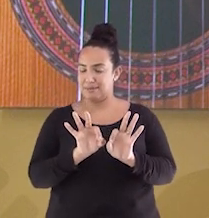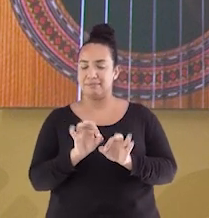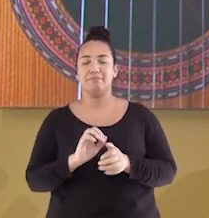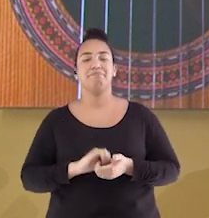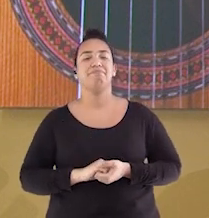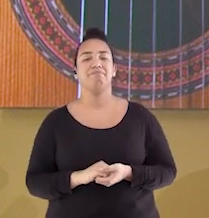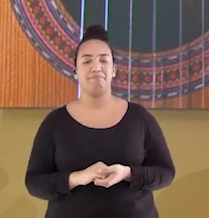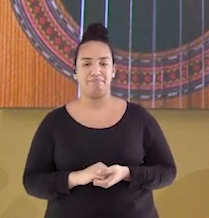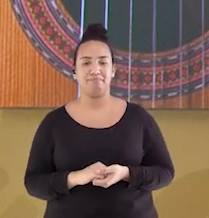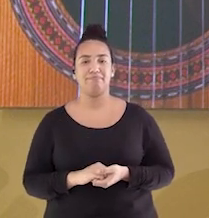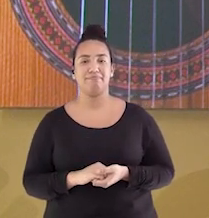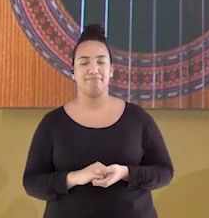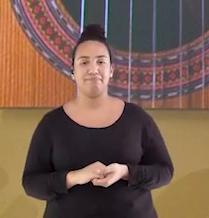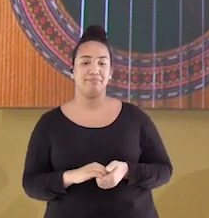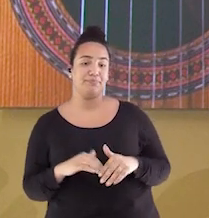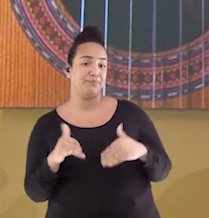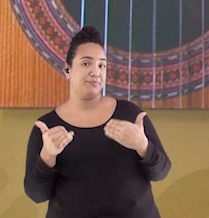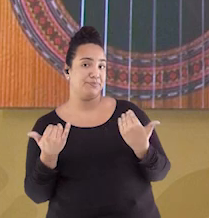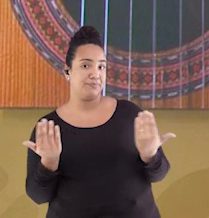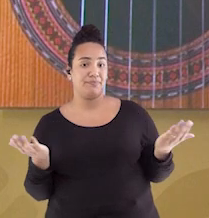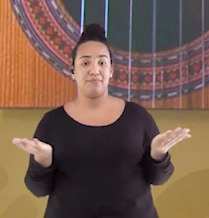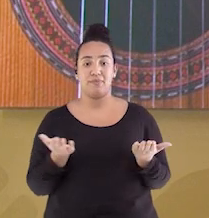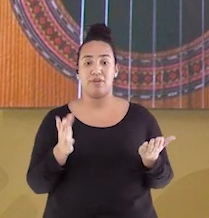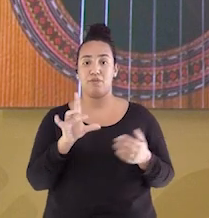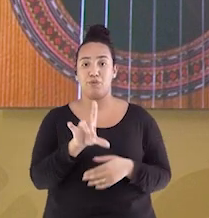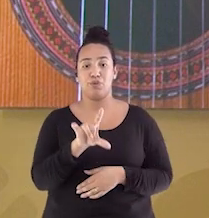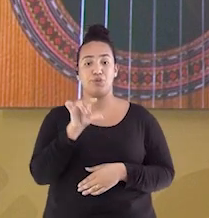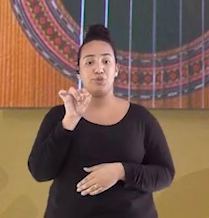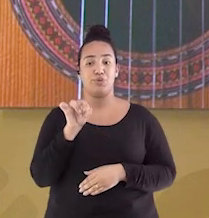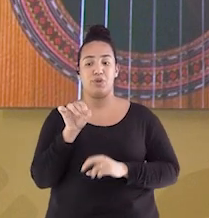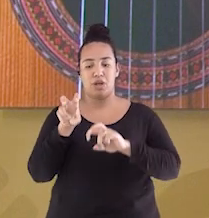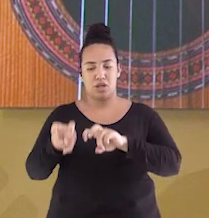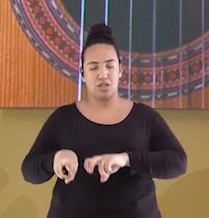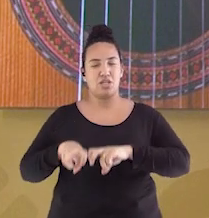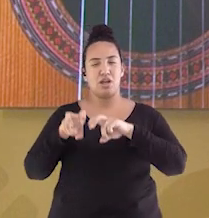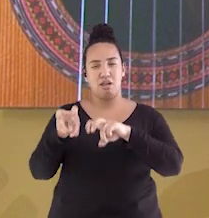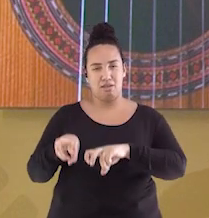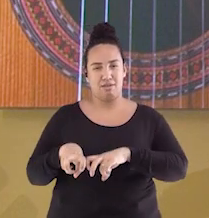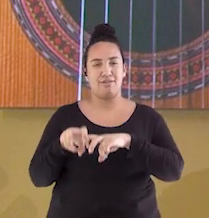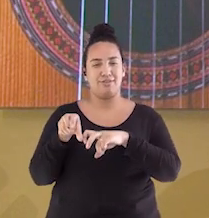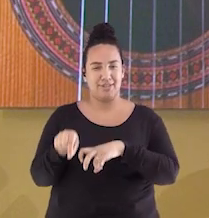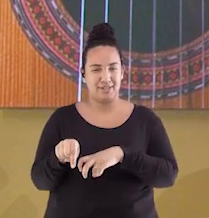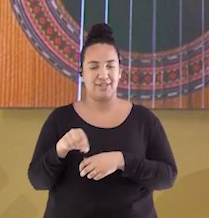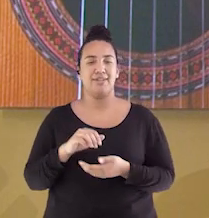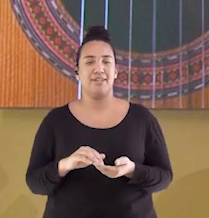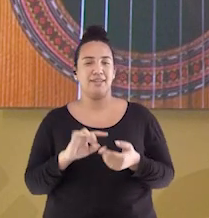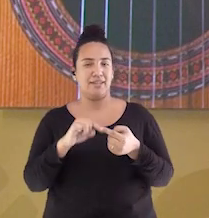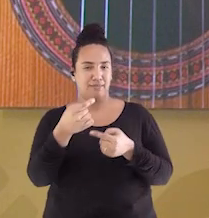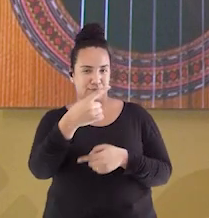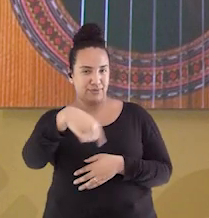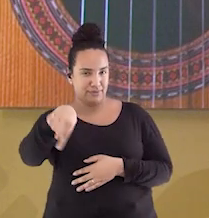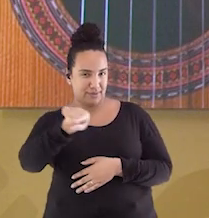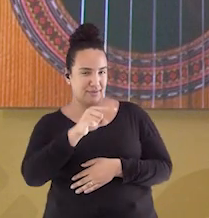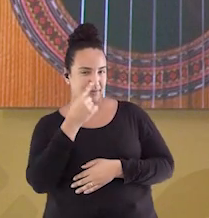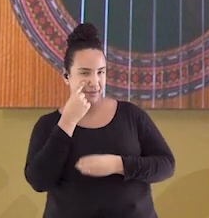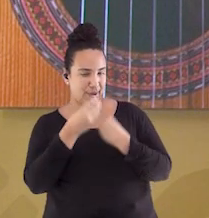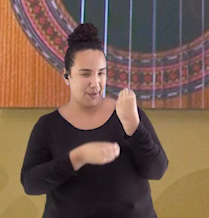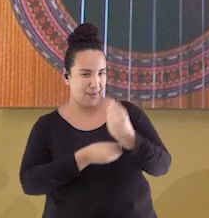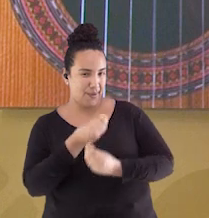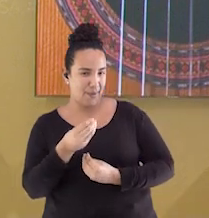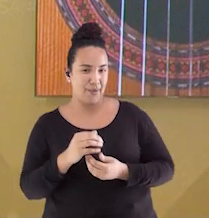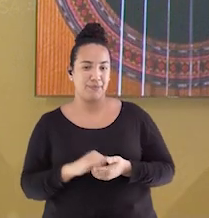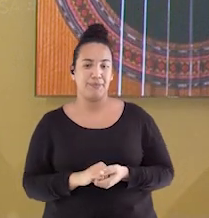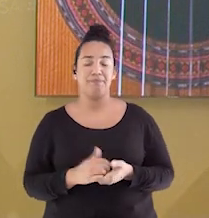Vamos entrar na moda e fazer um estilo sertanejo, meio balada. Vocês vão ver depois como é que vai ficar. Agora vamos falar da